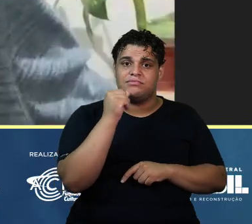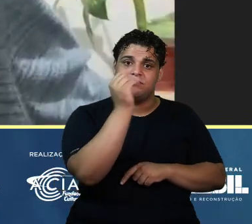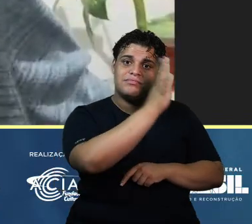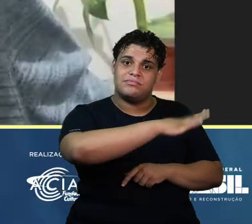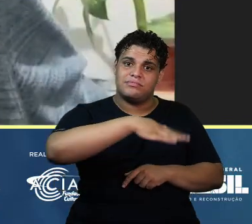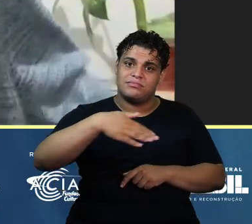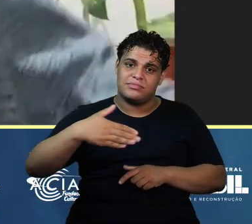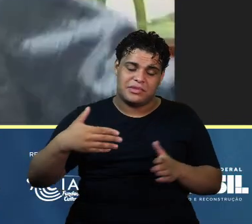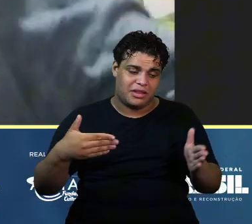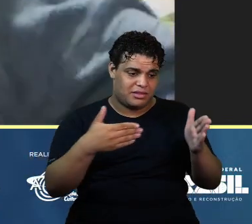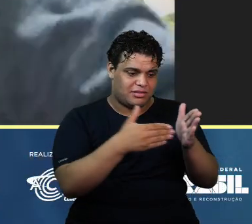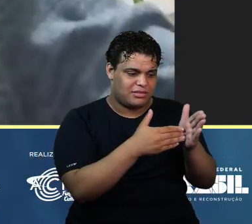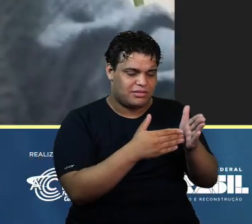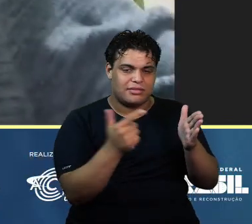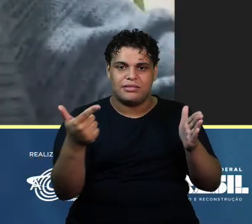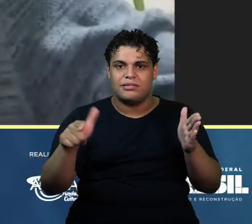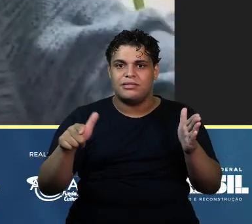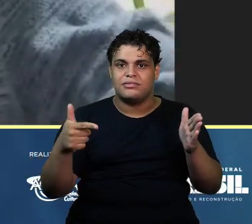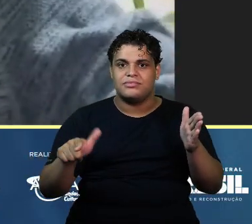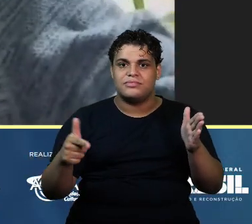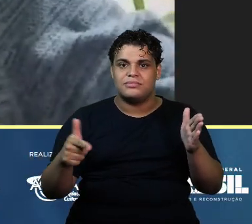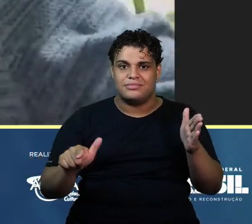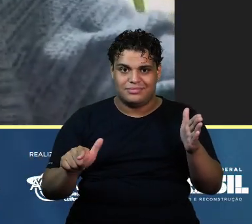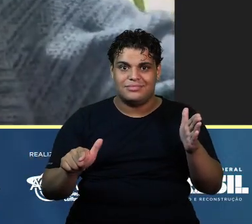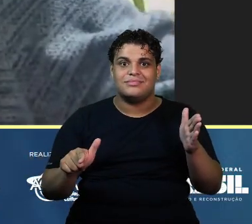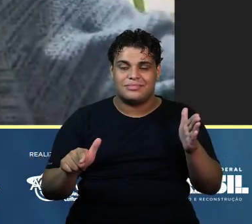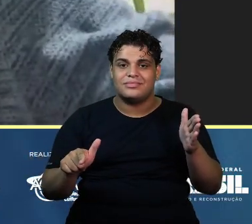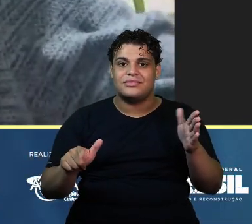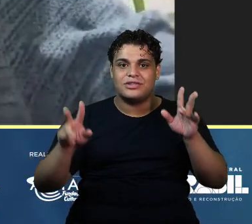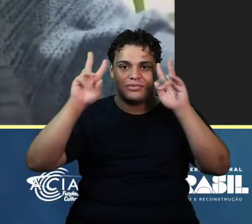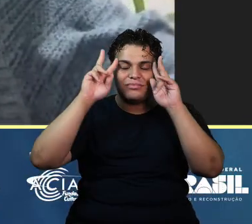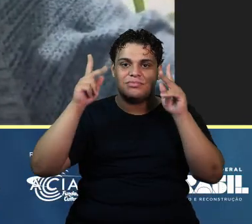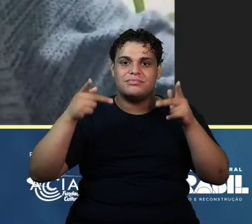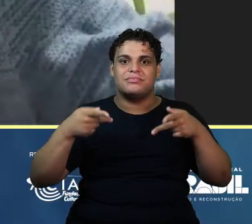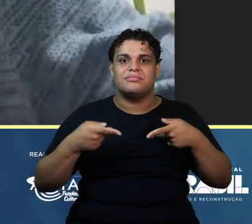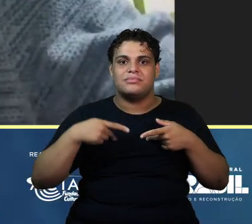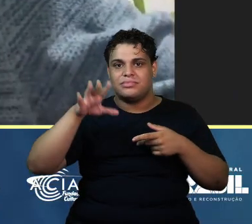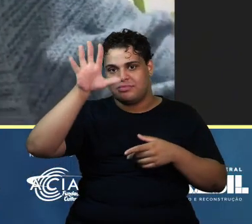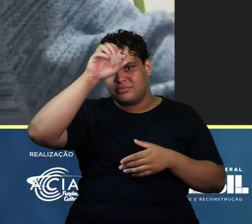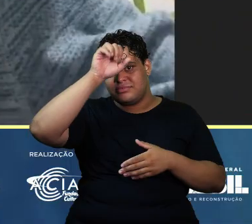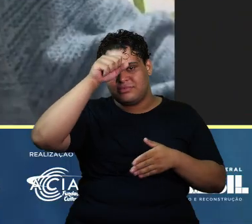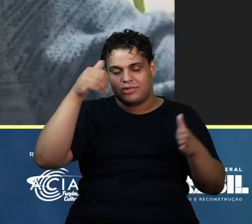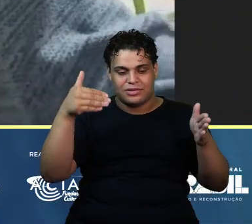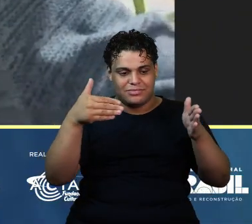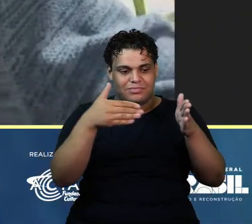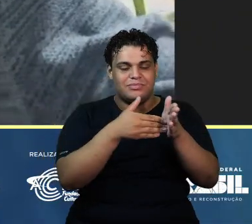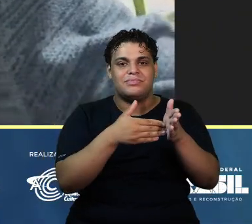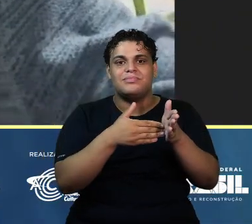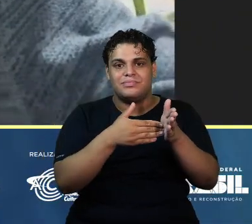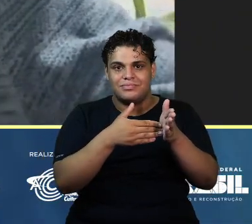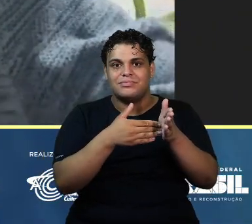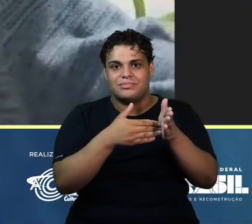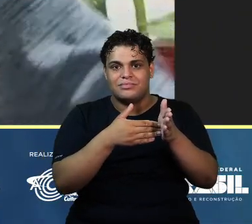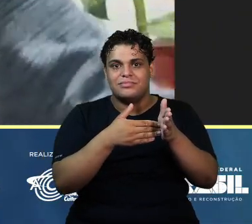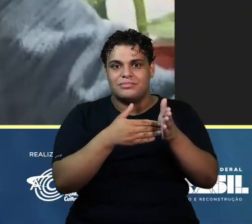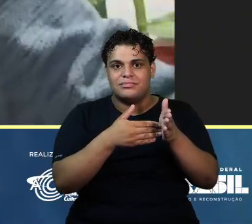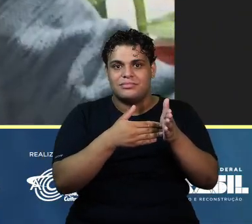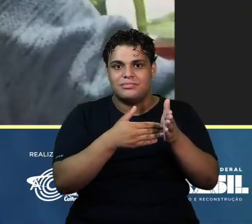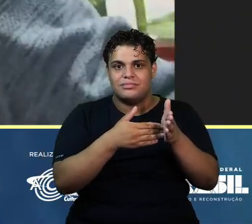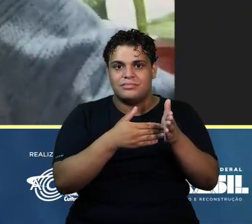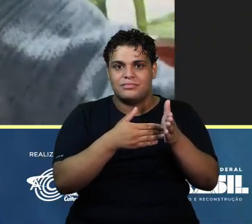tem fronteira, né? O ser humano aprendeu a colocar fronteira nos territórios e tá aí o